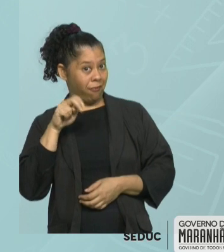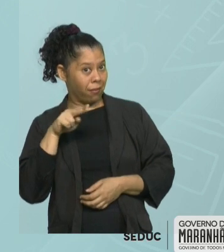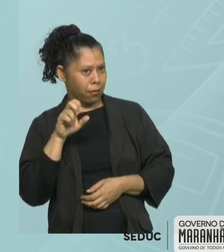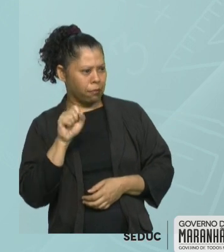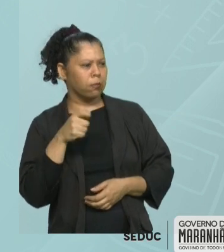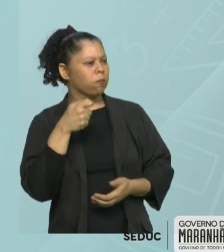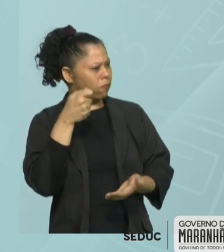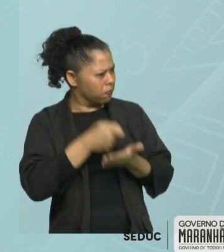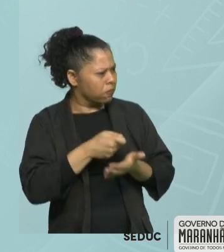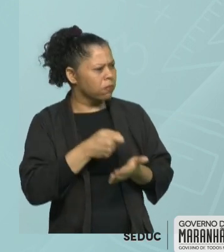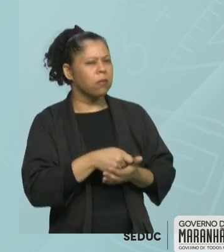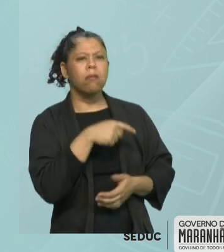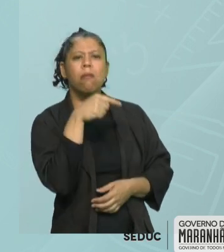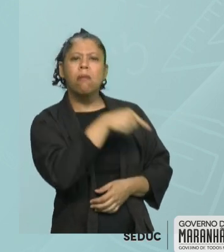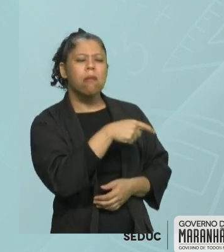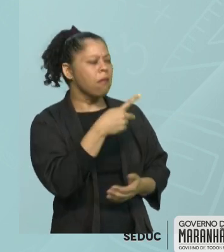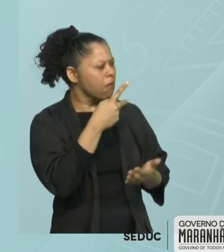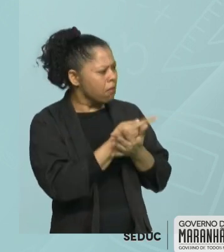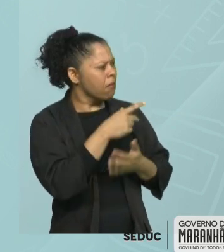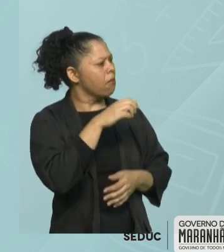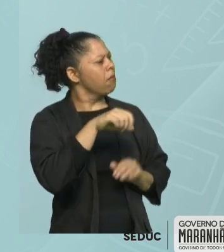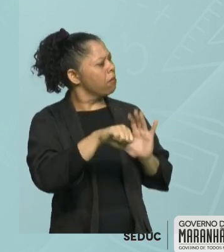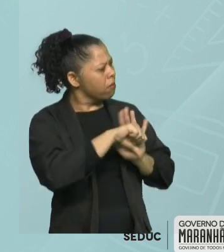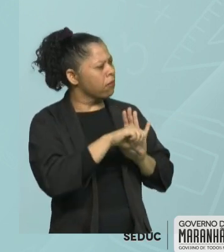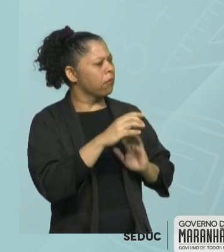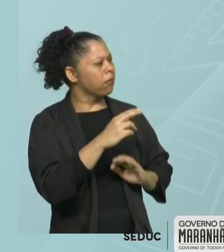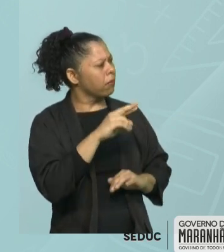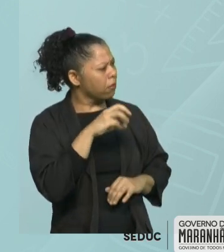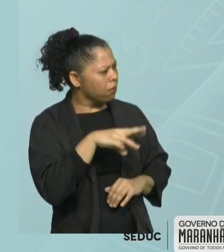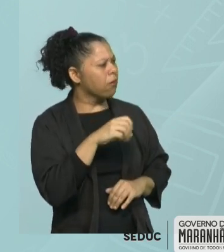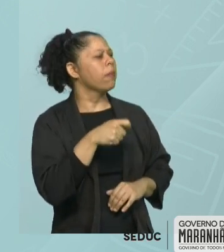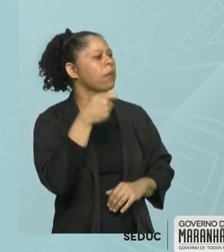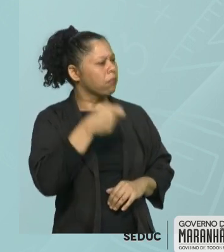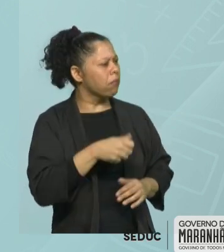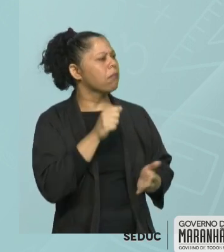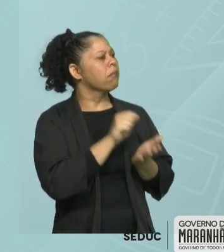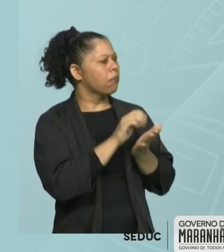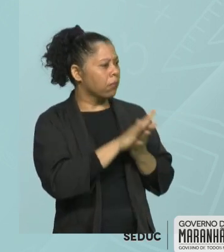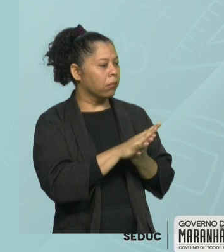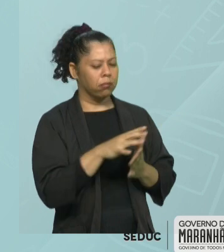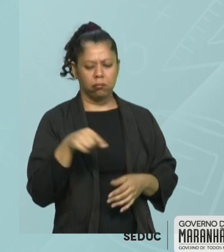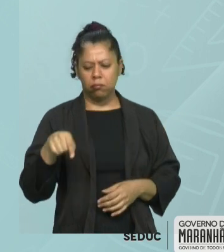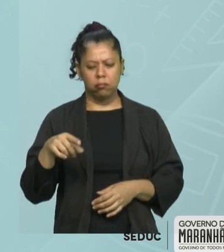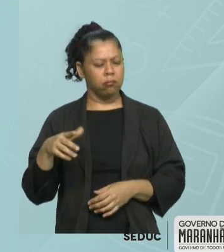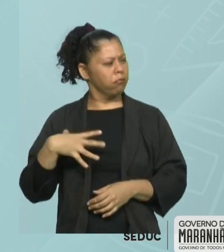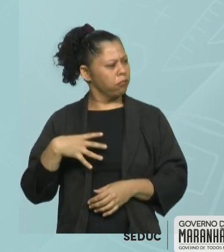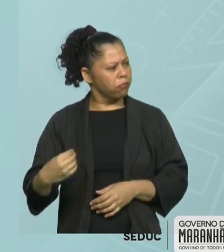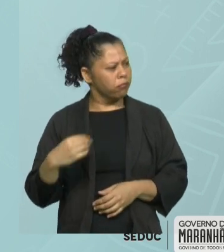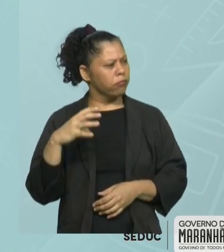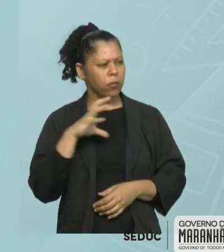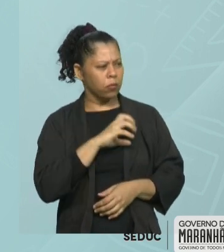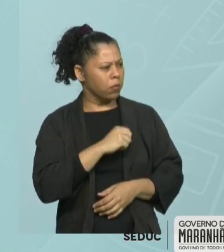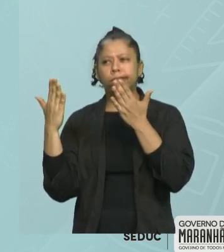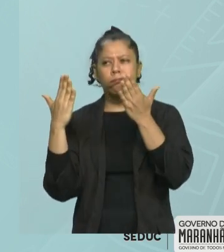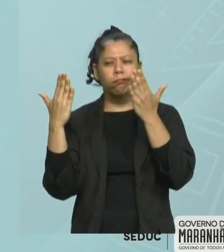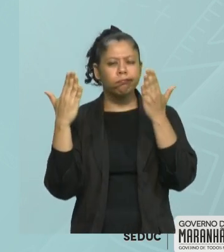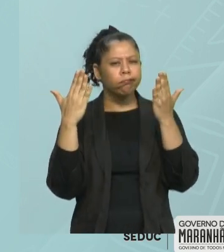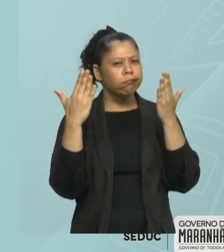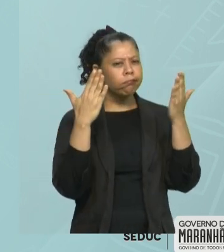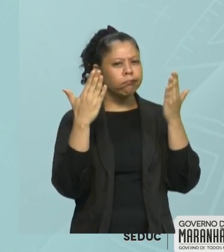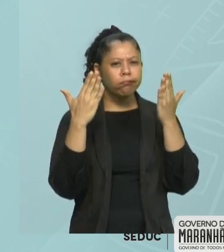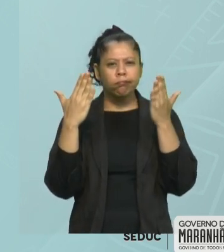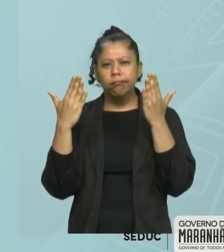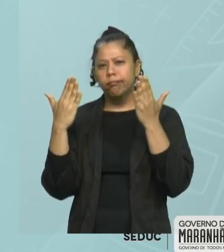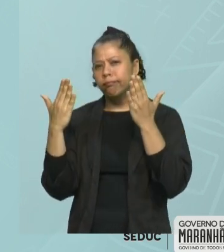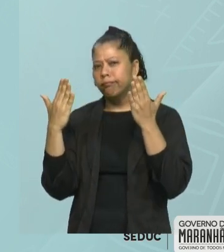exigiu que aquele crime fosse reparado. Seu filho não podia ficar cego.